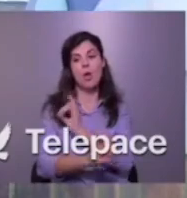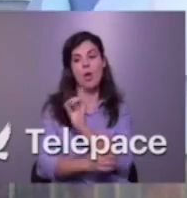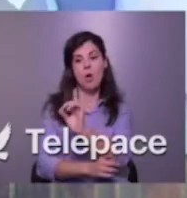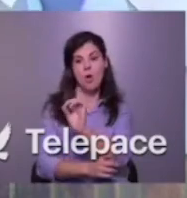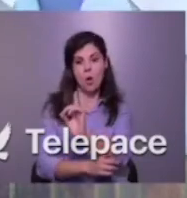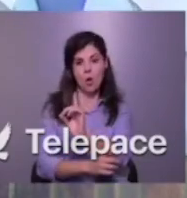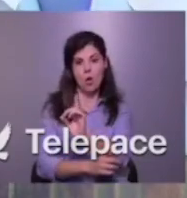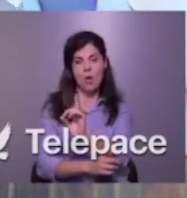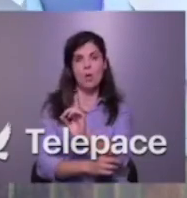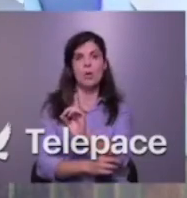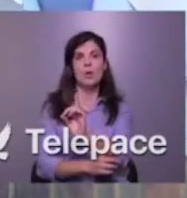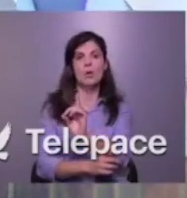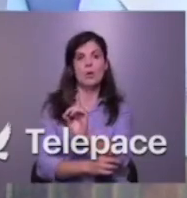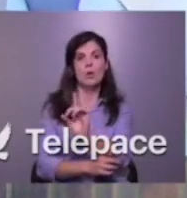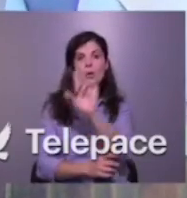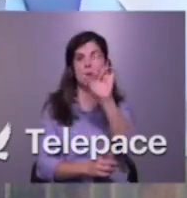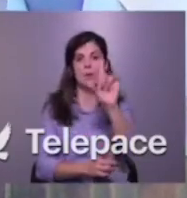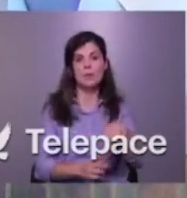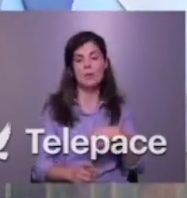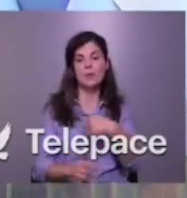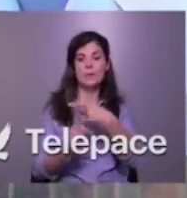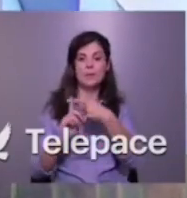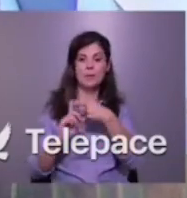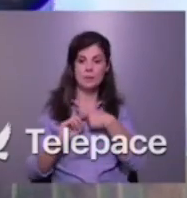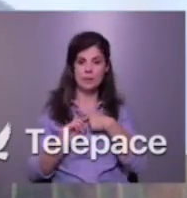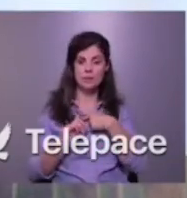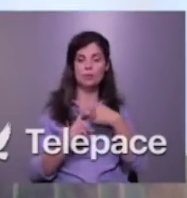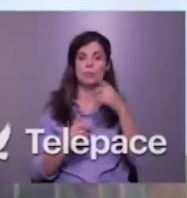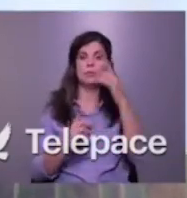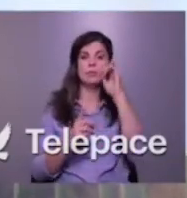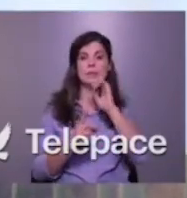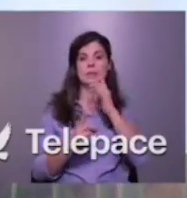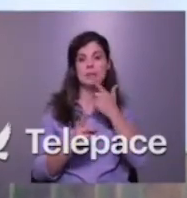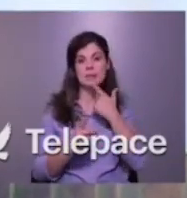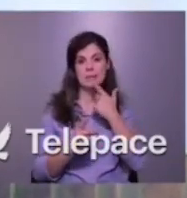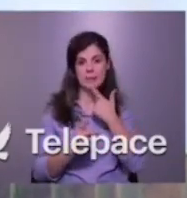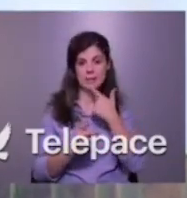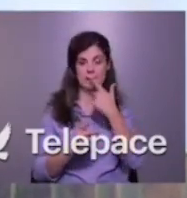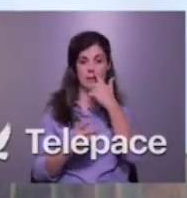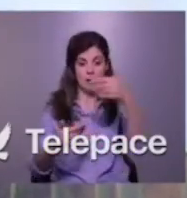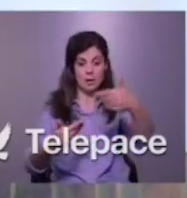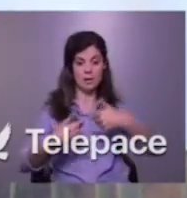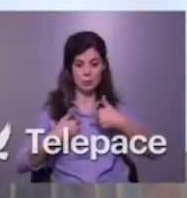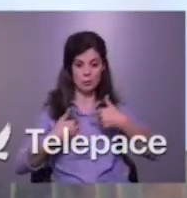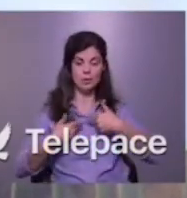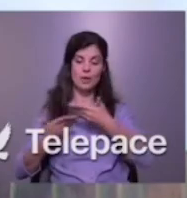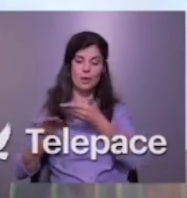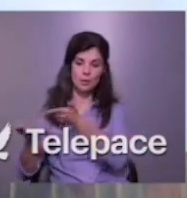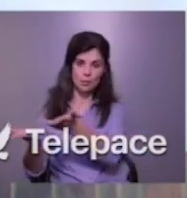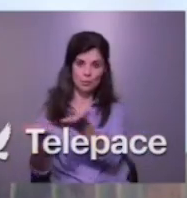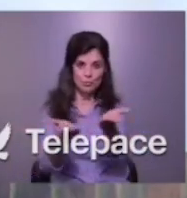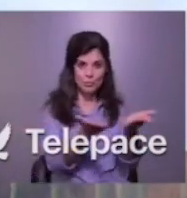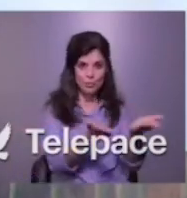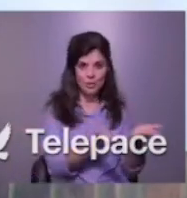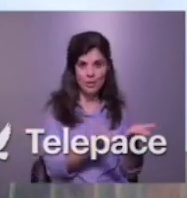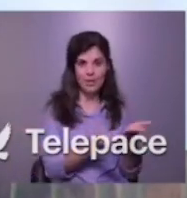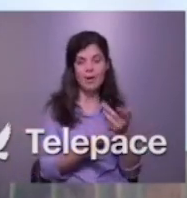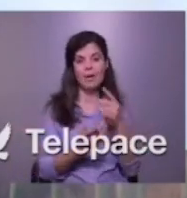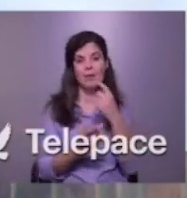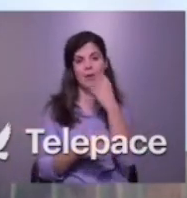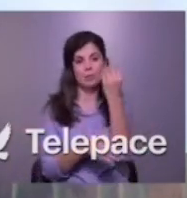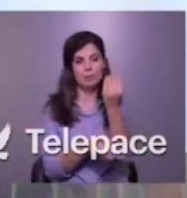da bem-aventurada Virgem Maria, dos santos Francisco e Jacinto, Francisco e Jacinta Marto,